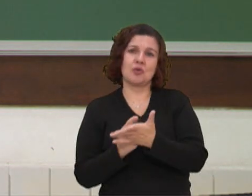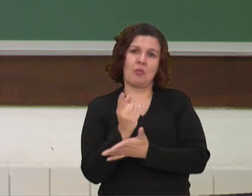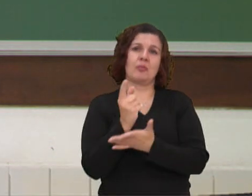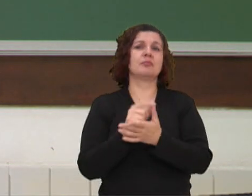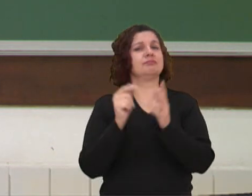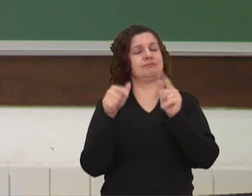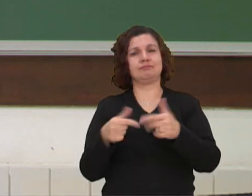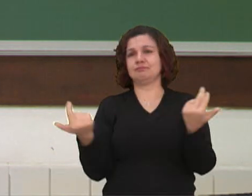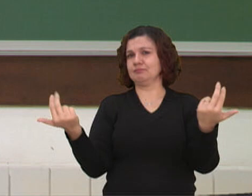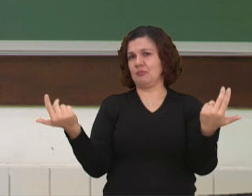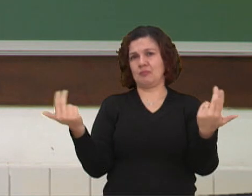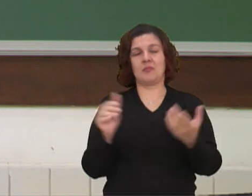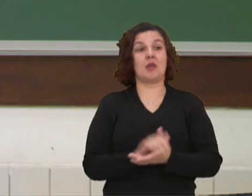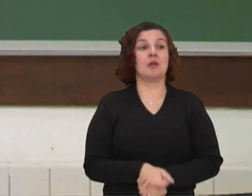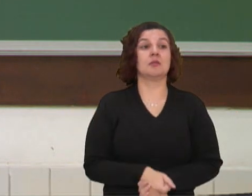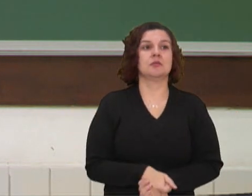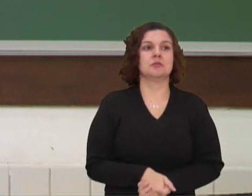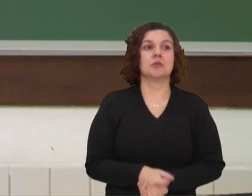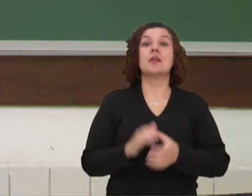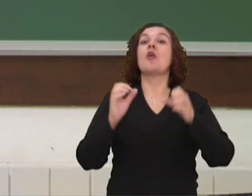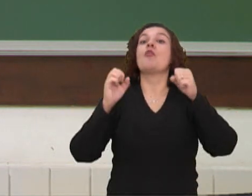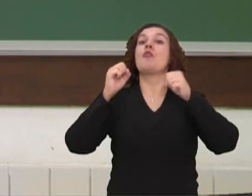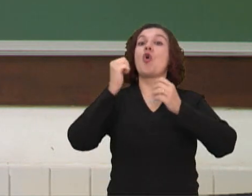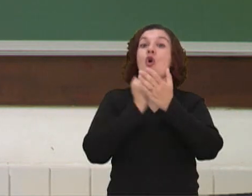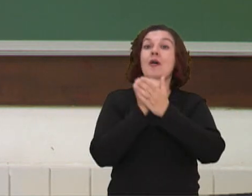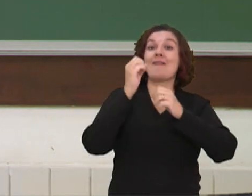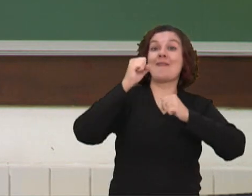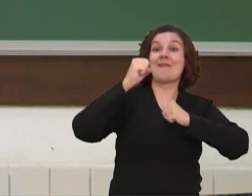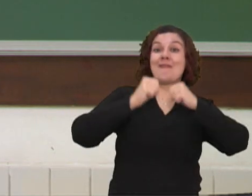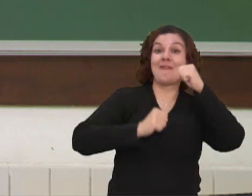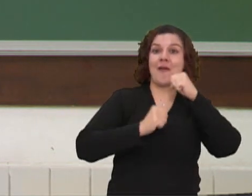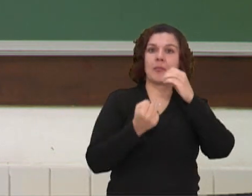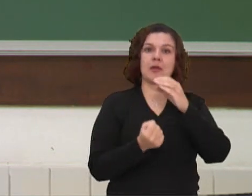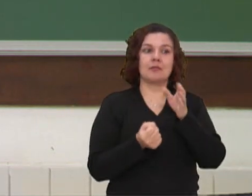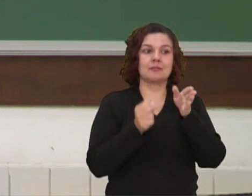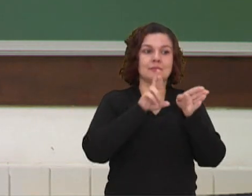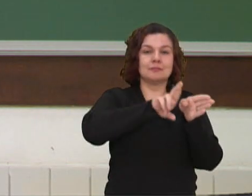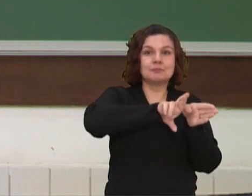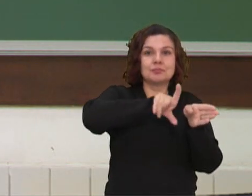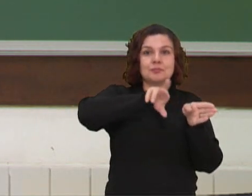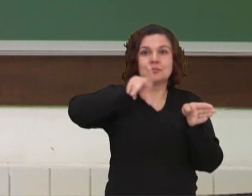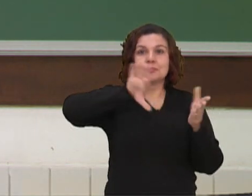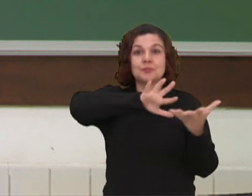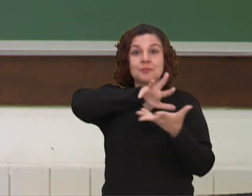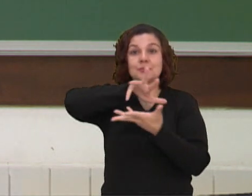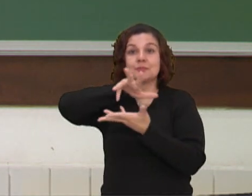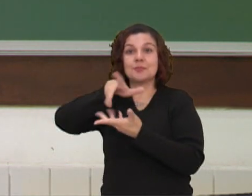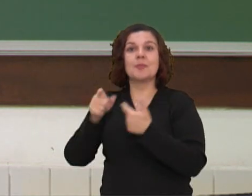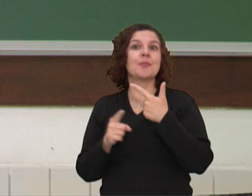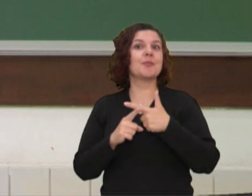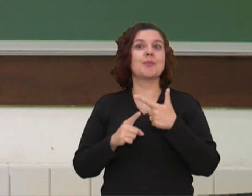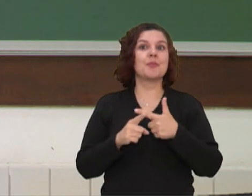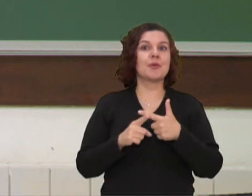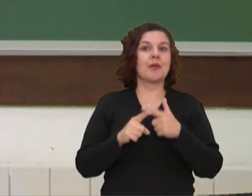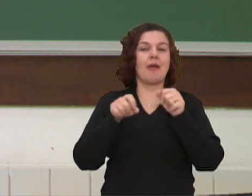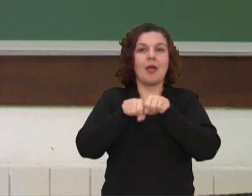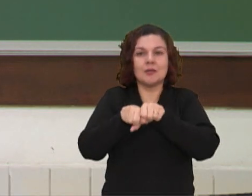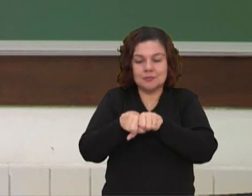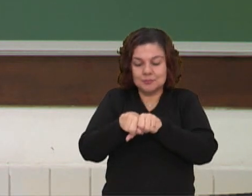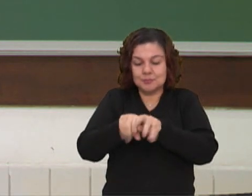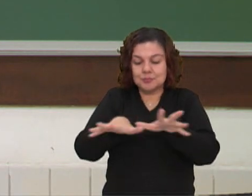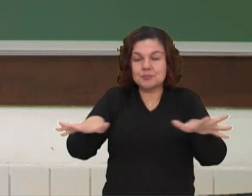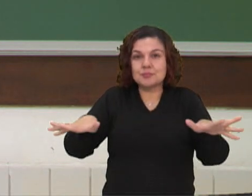consumidor, né? Fabricados em diferentes partes do mundo. Por quê? Por causa da